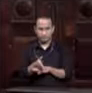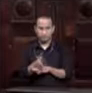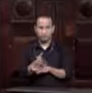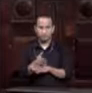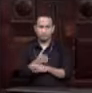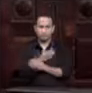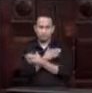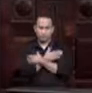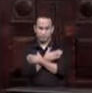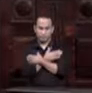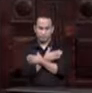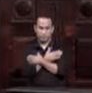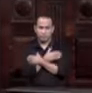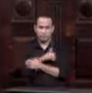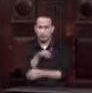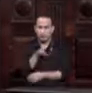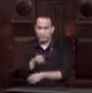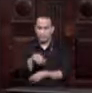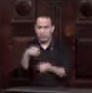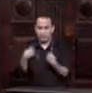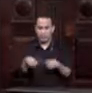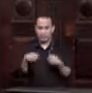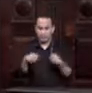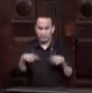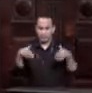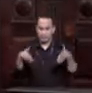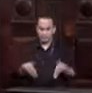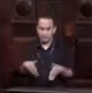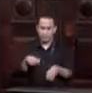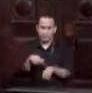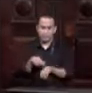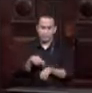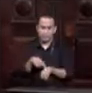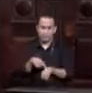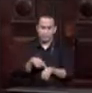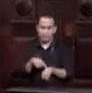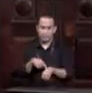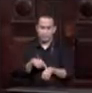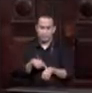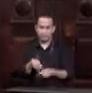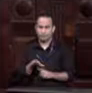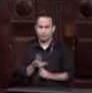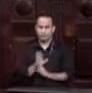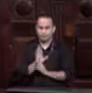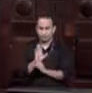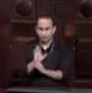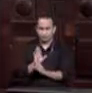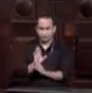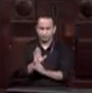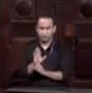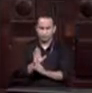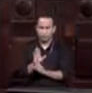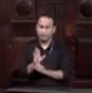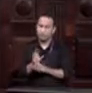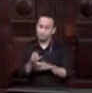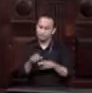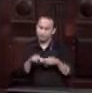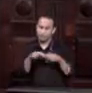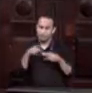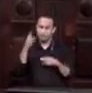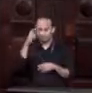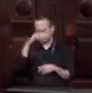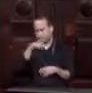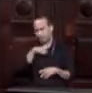recesso. E é preciso que aqui, nesse momento, se ressalte, diante das dificuldades